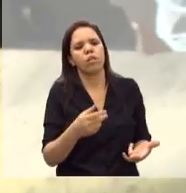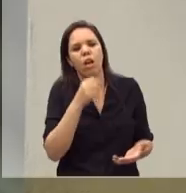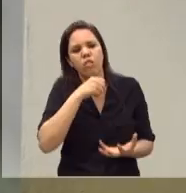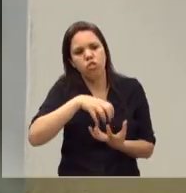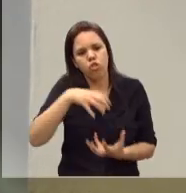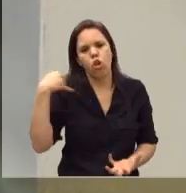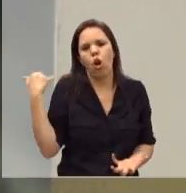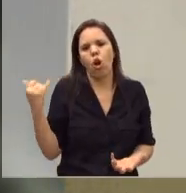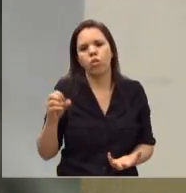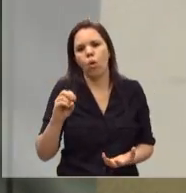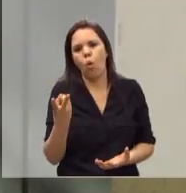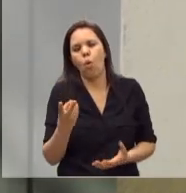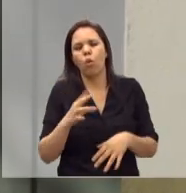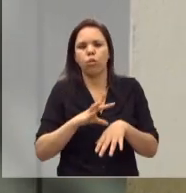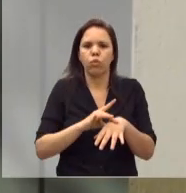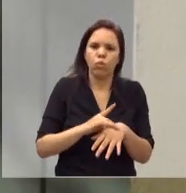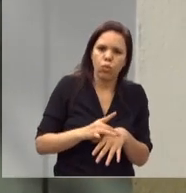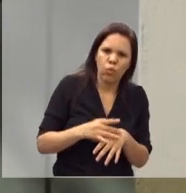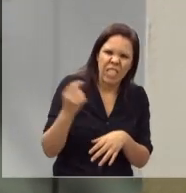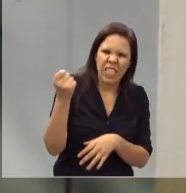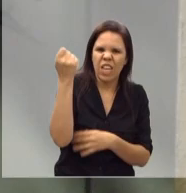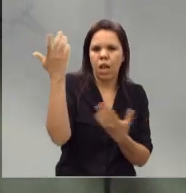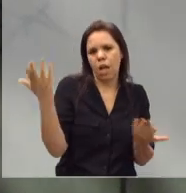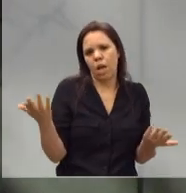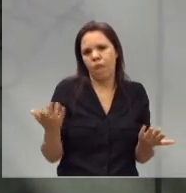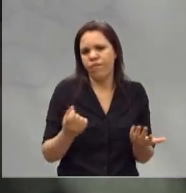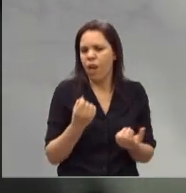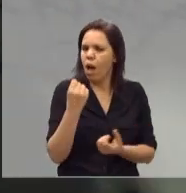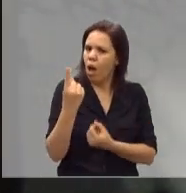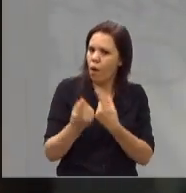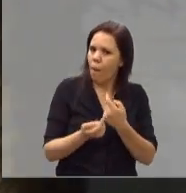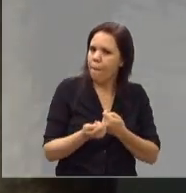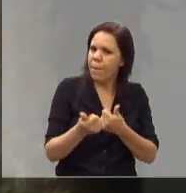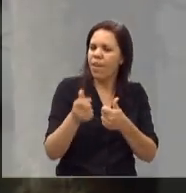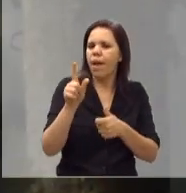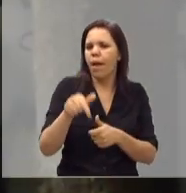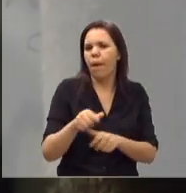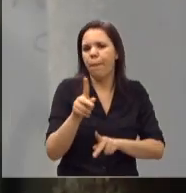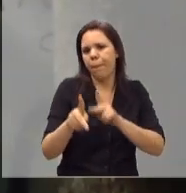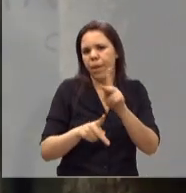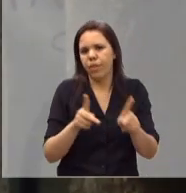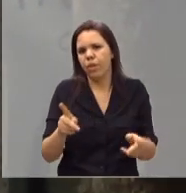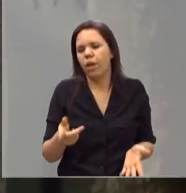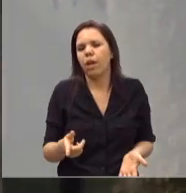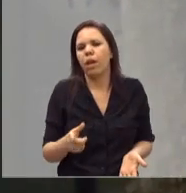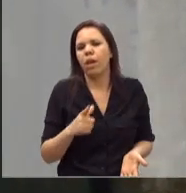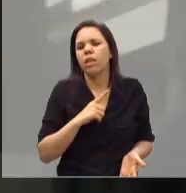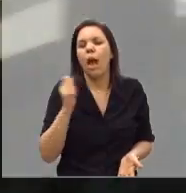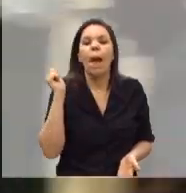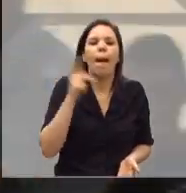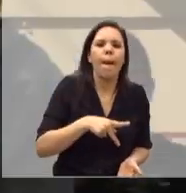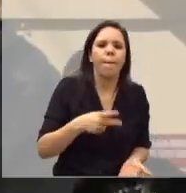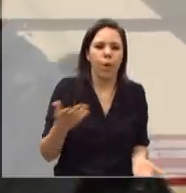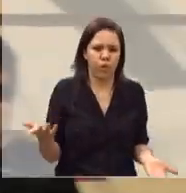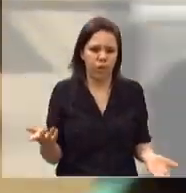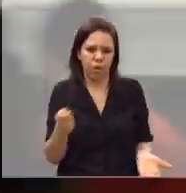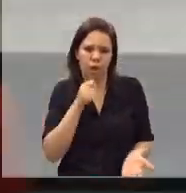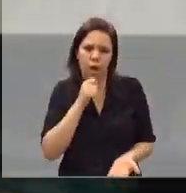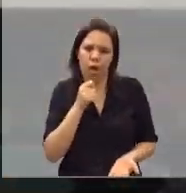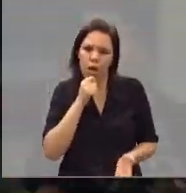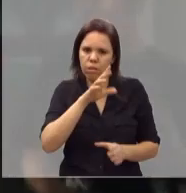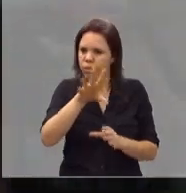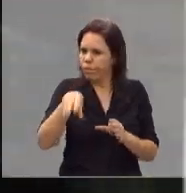graves, né? E um dos benefícios eram para pessoas que são aposentadas. Mas não